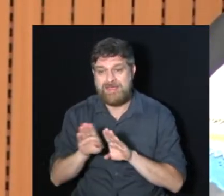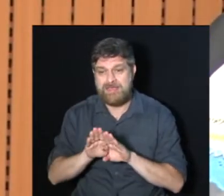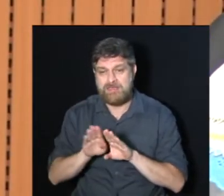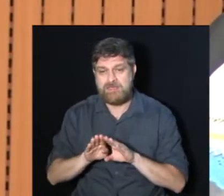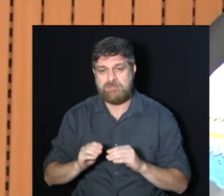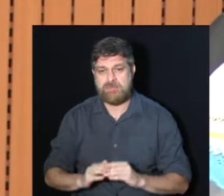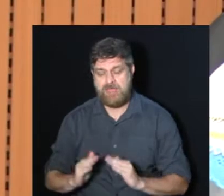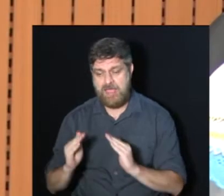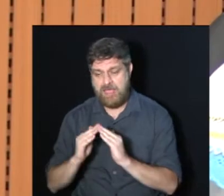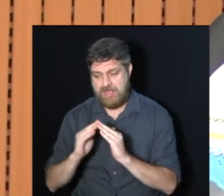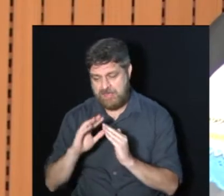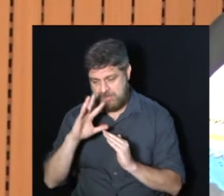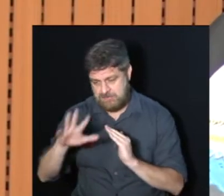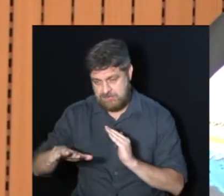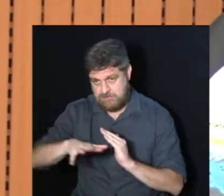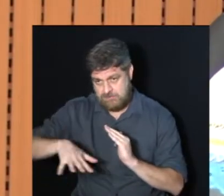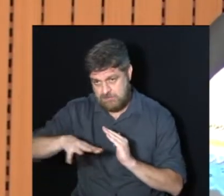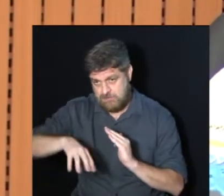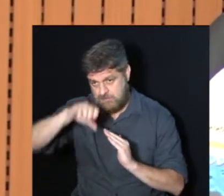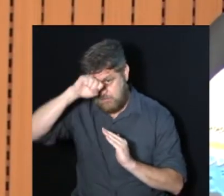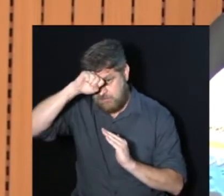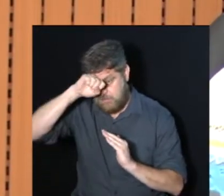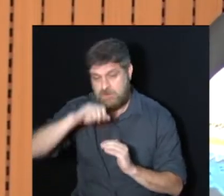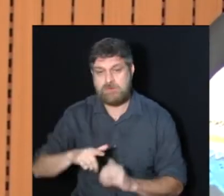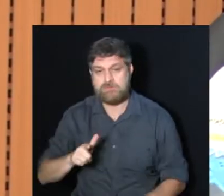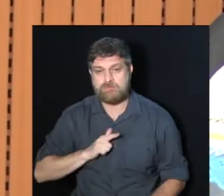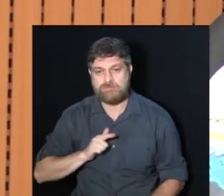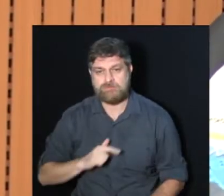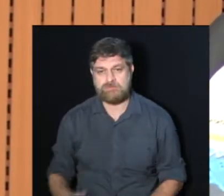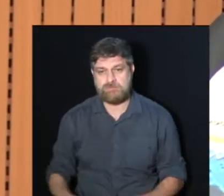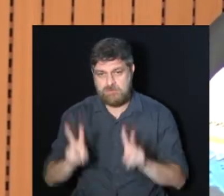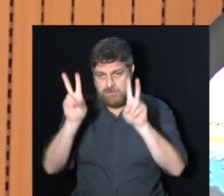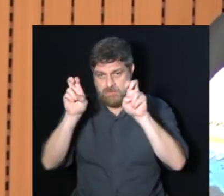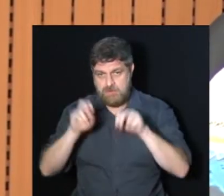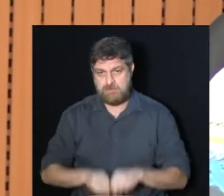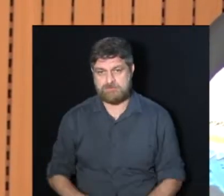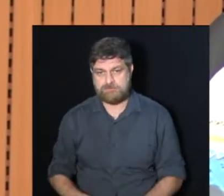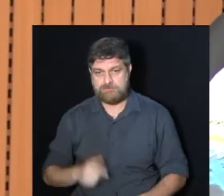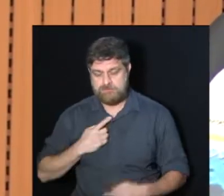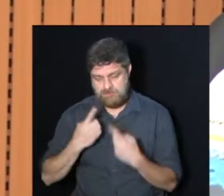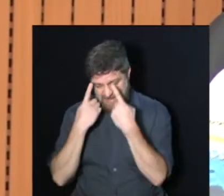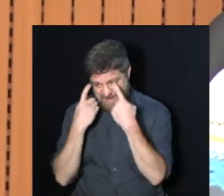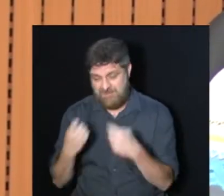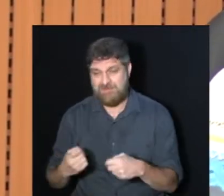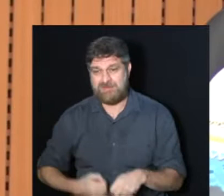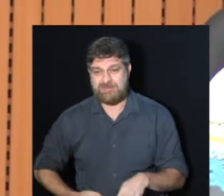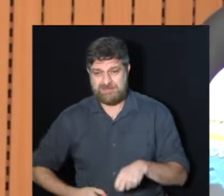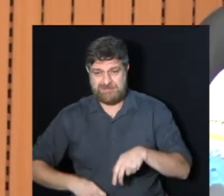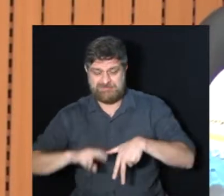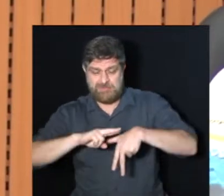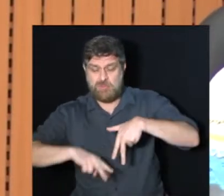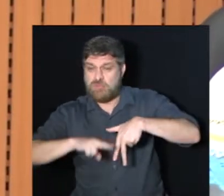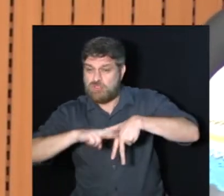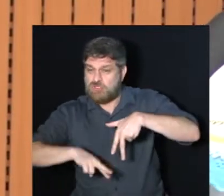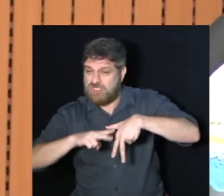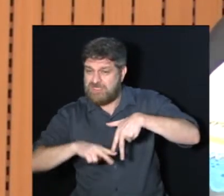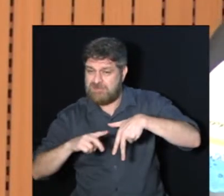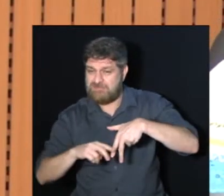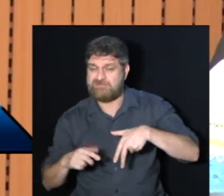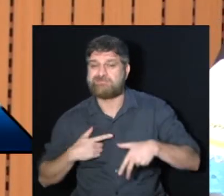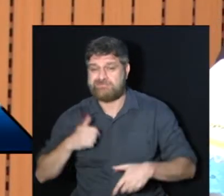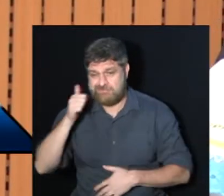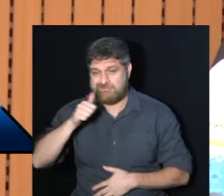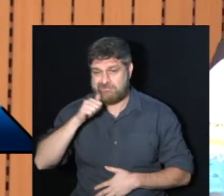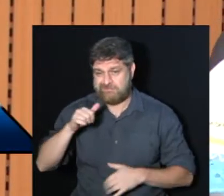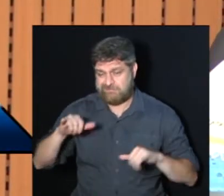essa temática, a temática da violência de gênero, o enfrentamento, né, contra a violência de gênero contra as